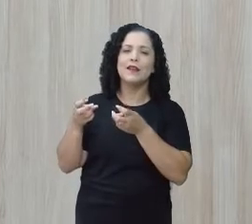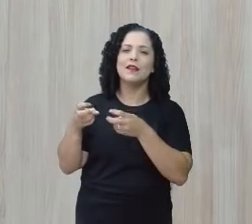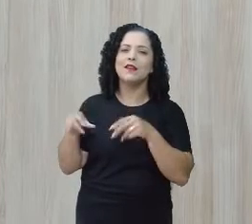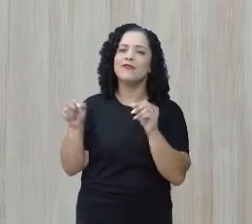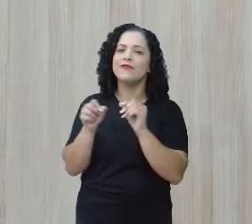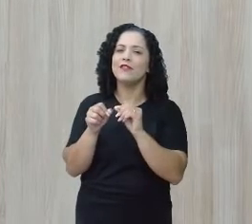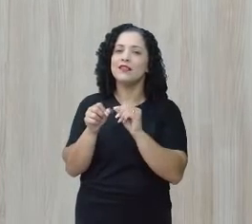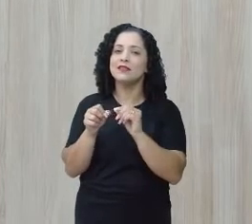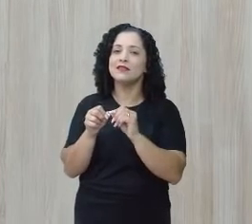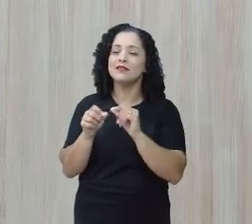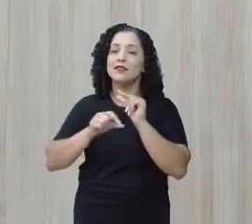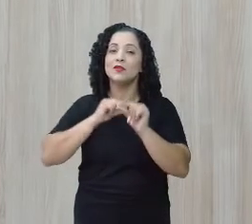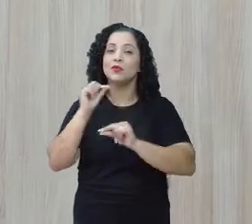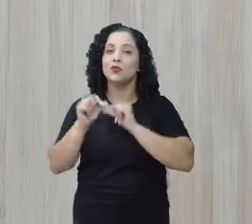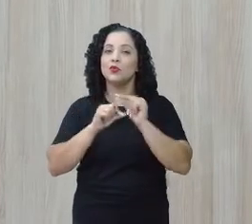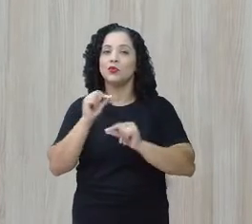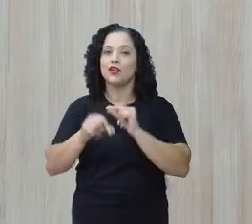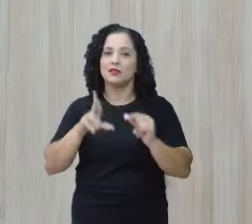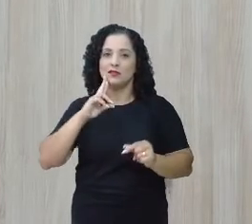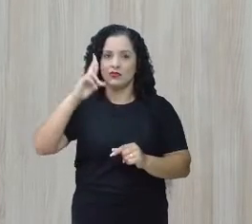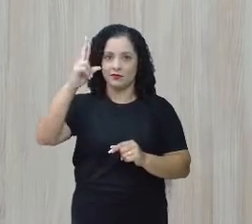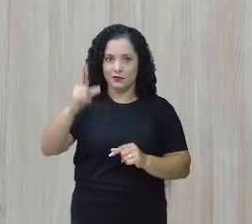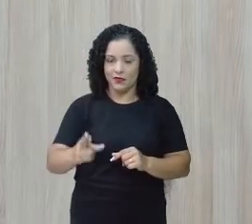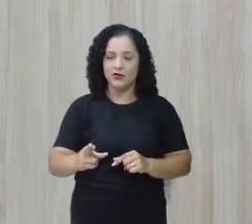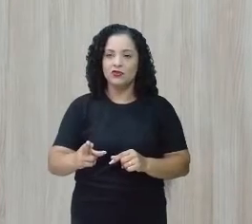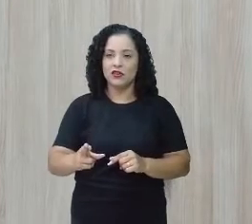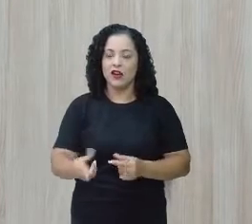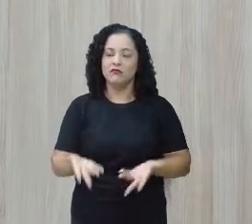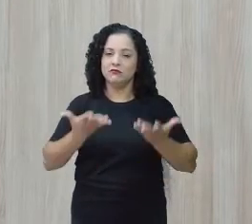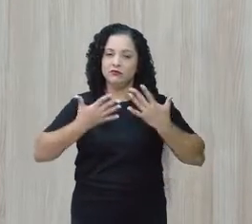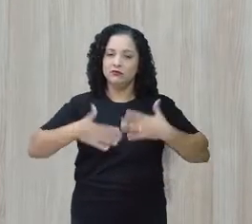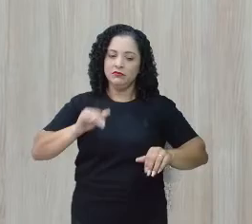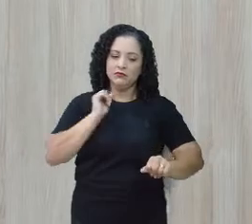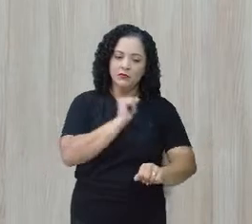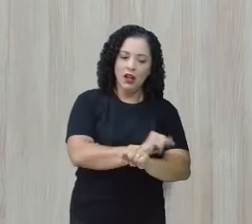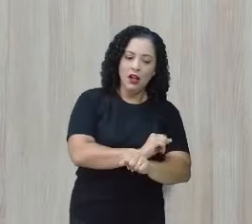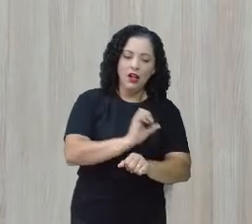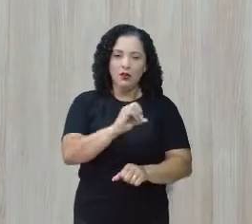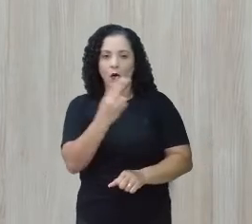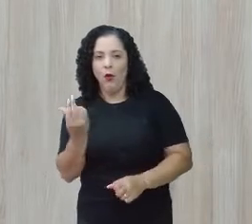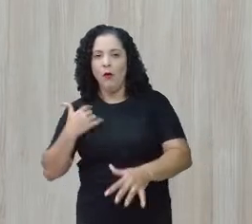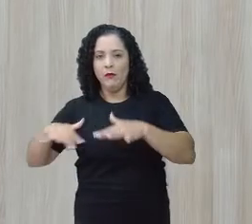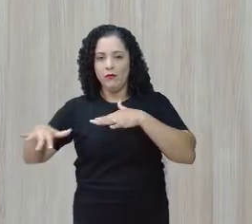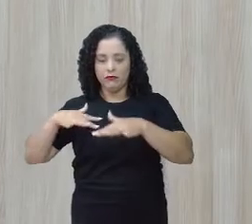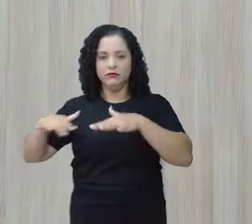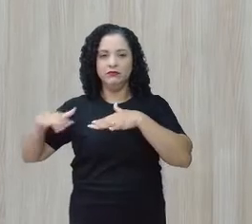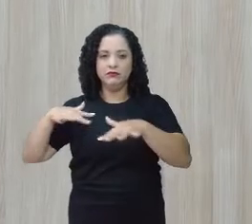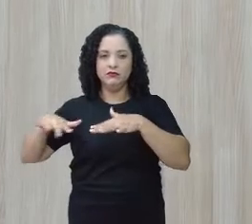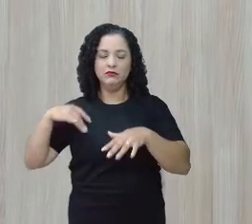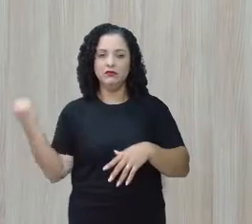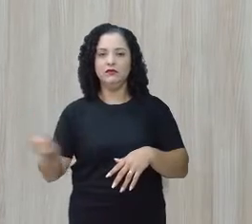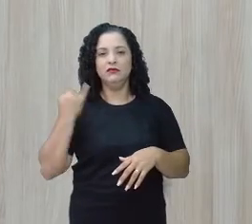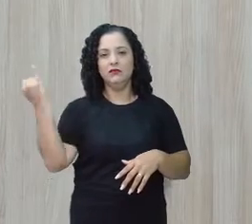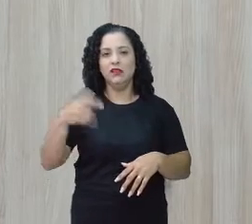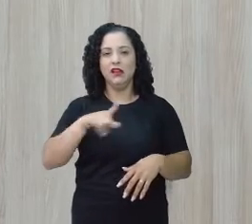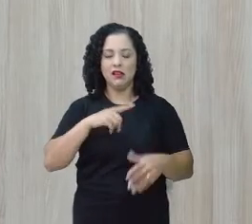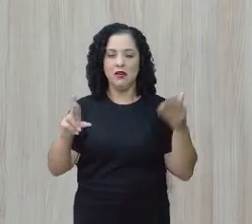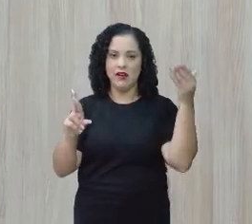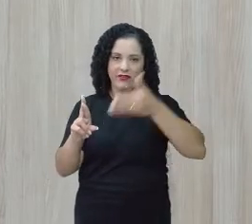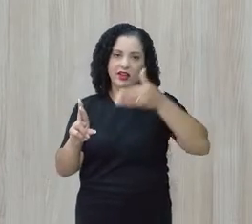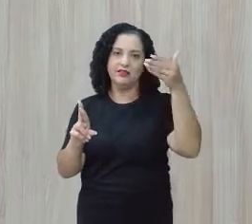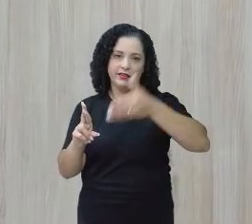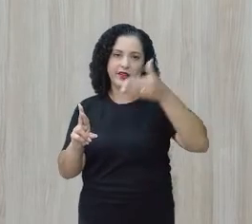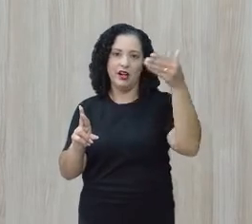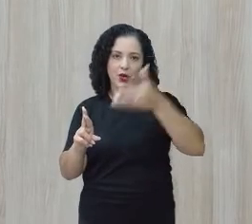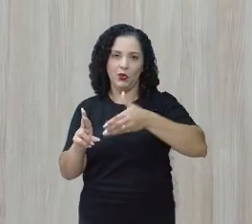fazermos, para darmos essa resposta, se é repouso, se é movimento, é importante que a gente tenha um referencial,